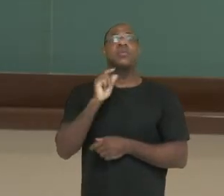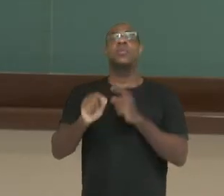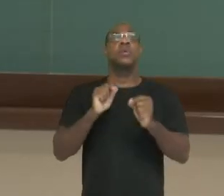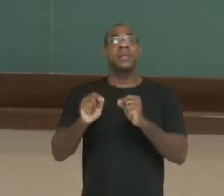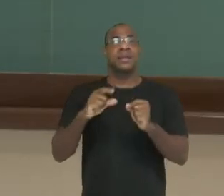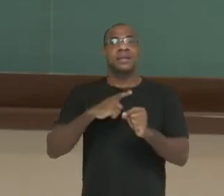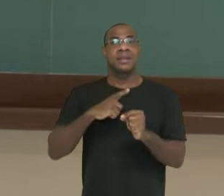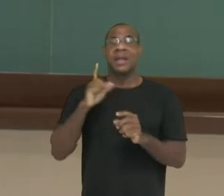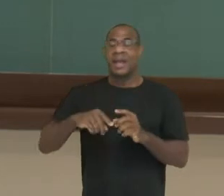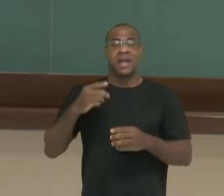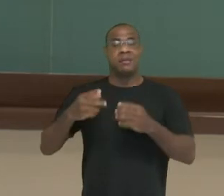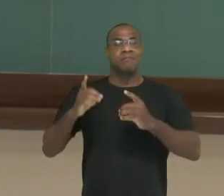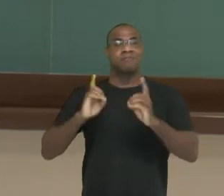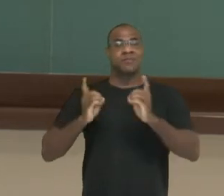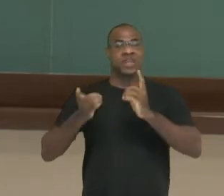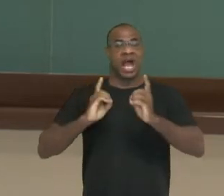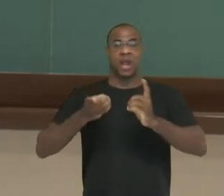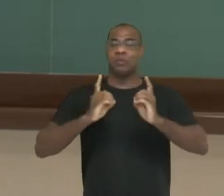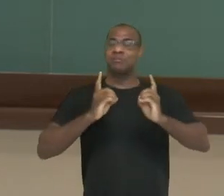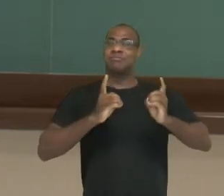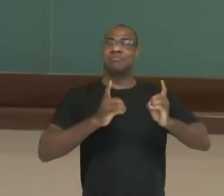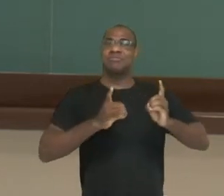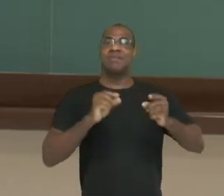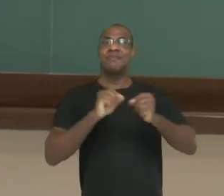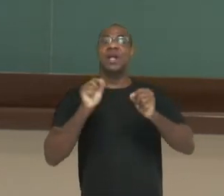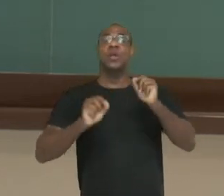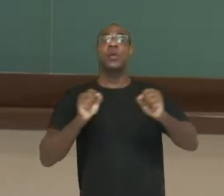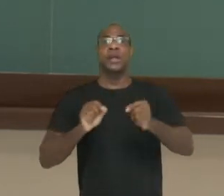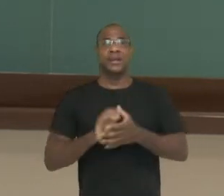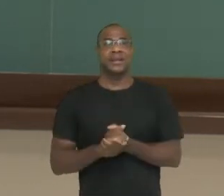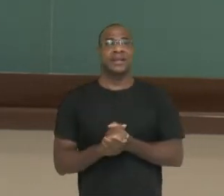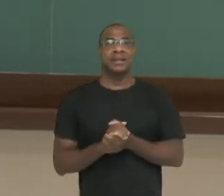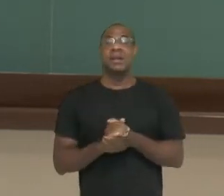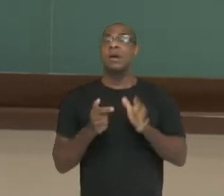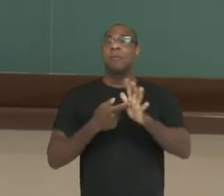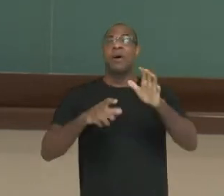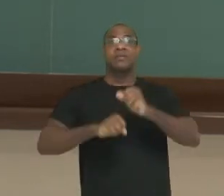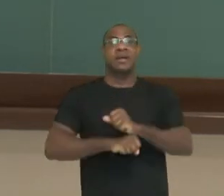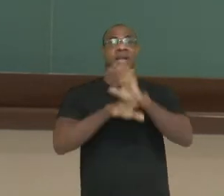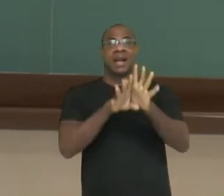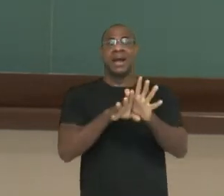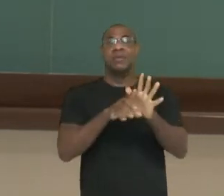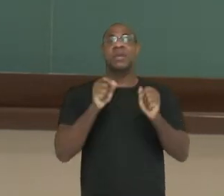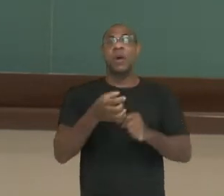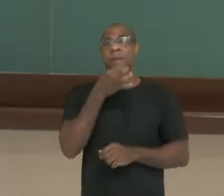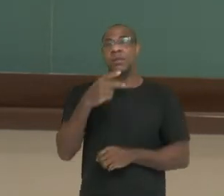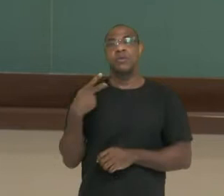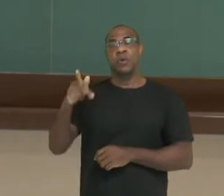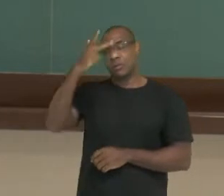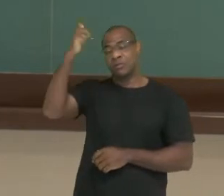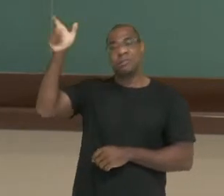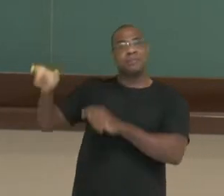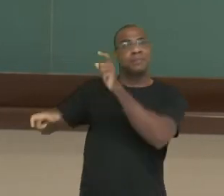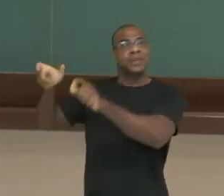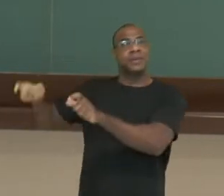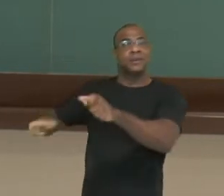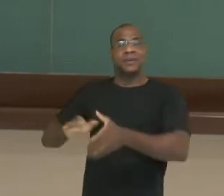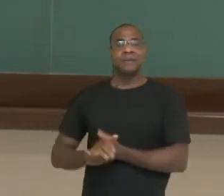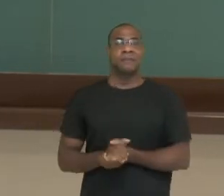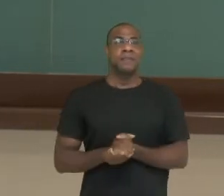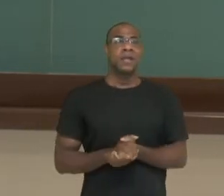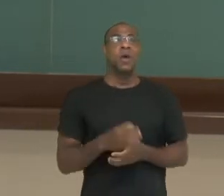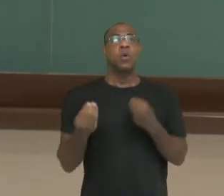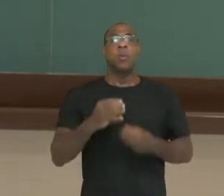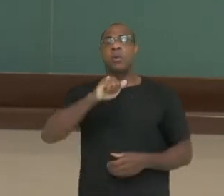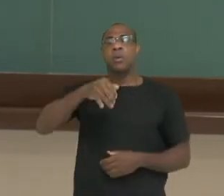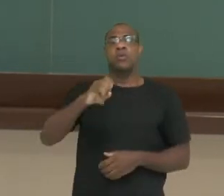Dos diálogos, o que ele faz? Deixa claro a opinião de outras pessoas. Como José